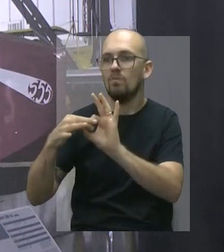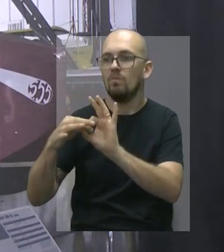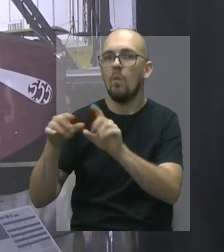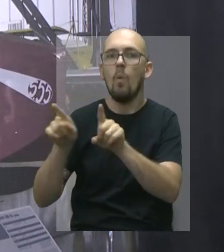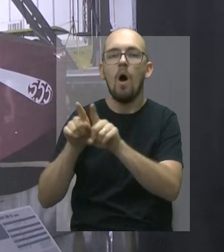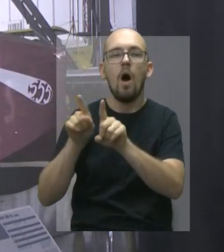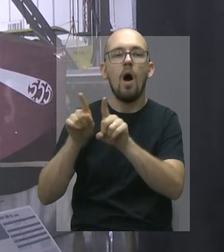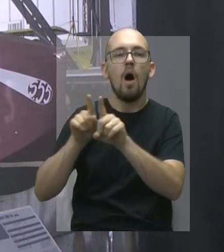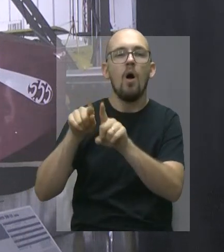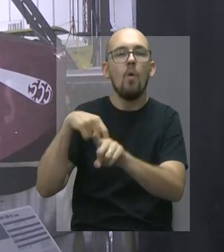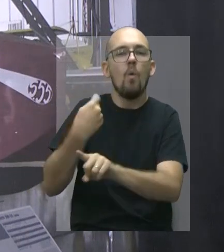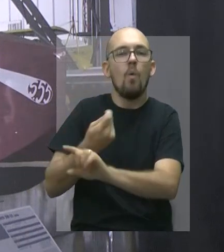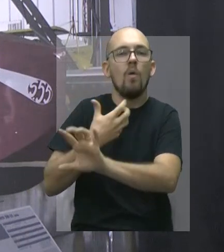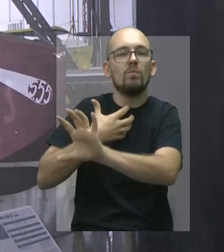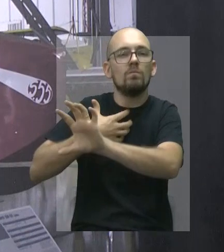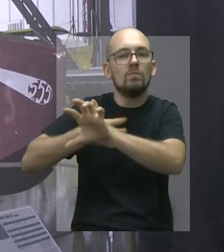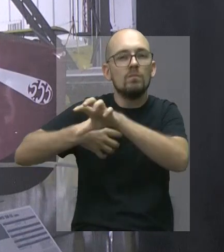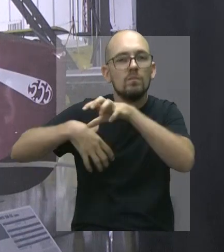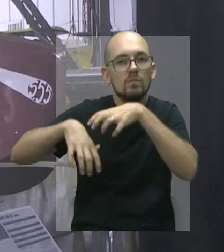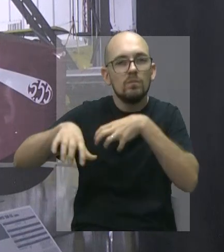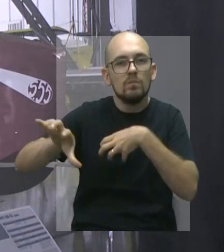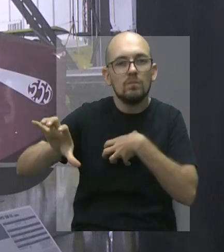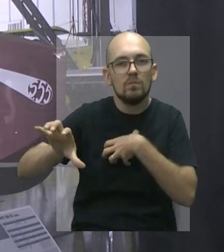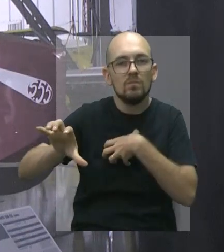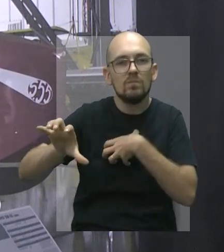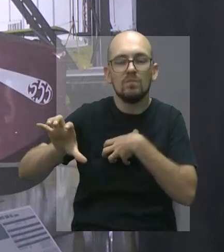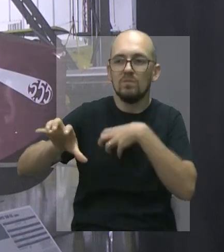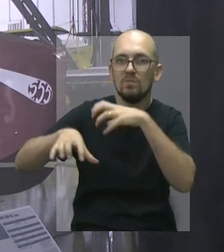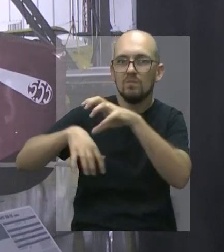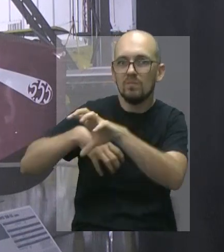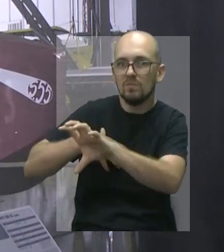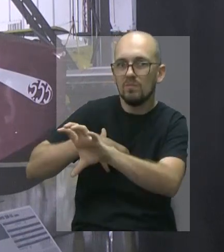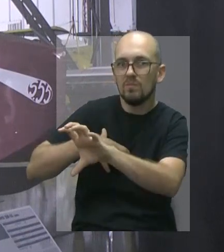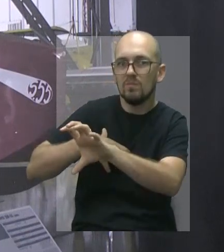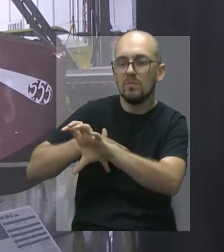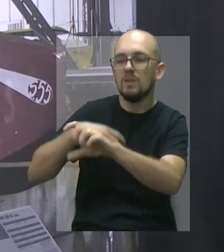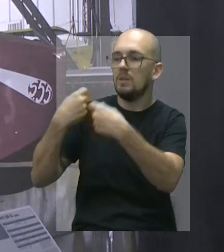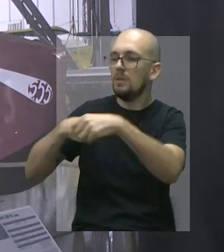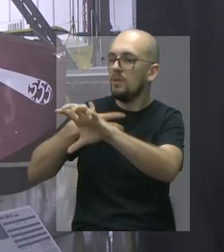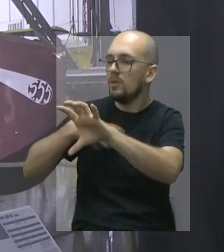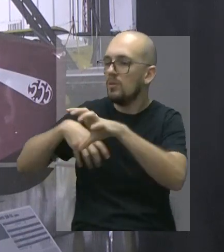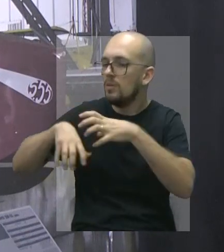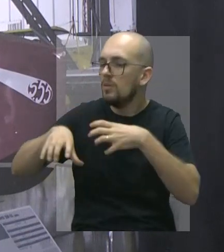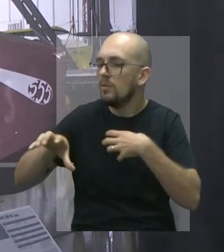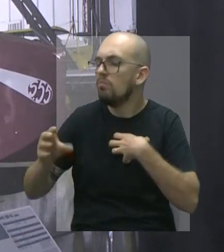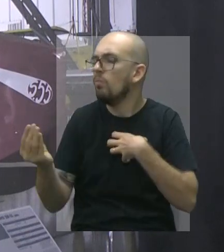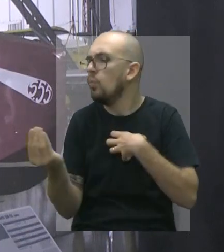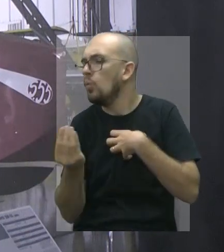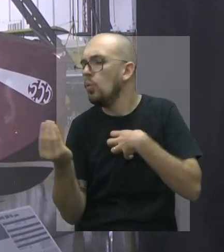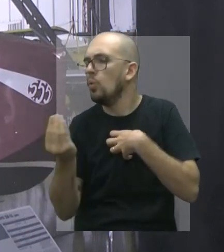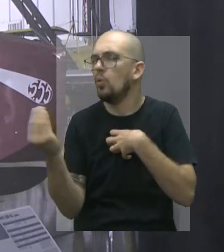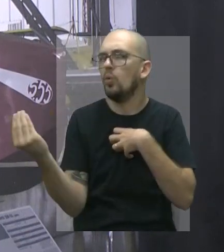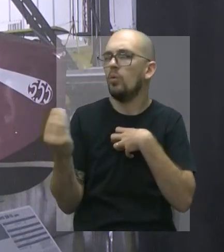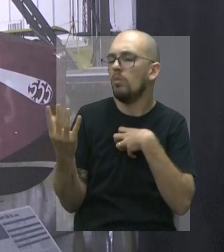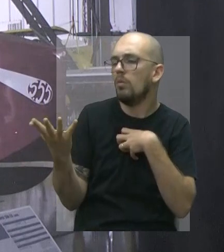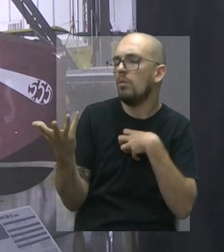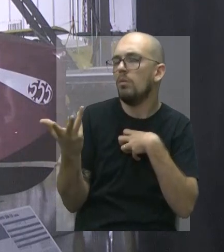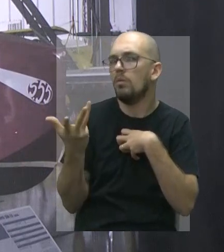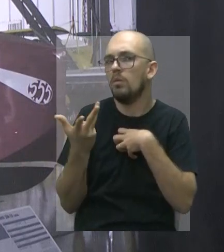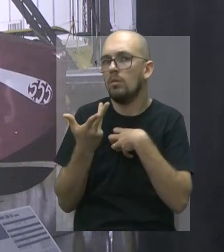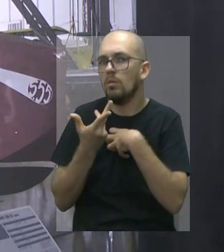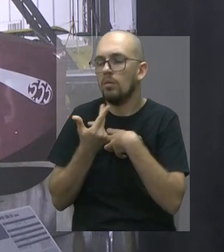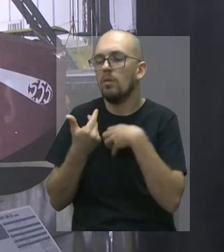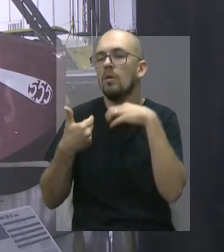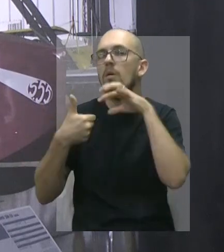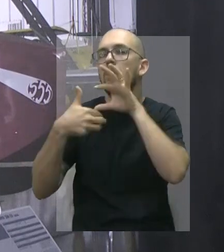empatia, que a gente chama muito isso dentro da saúde mental. Ter um relacionamento empático com quem está falando